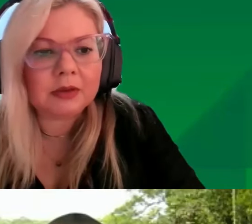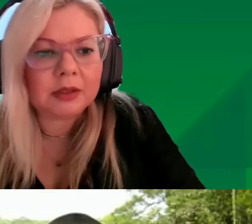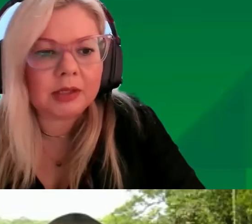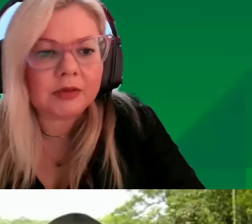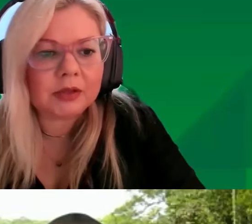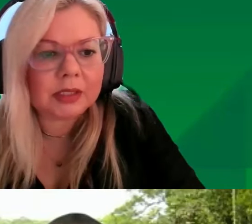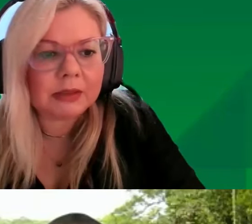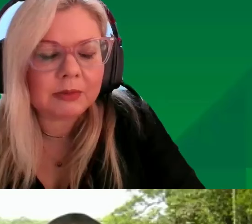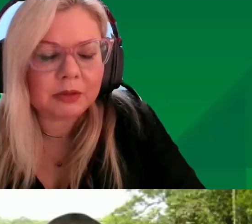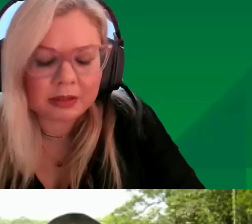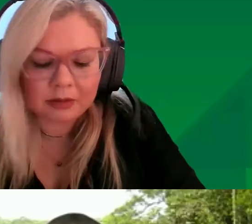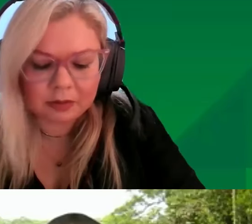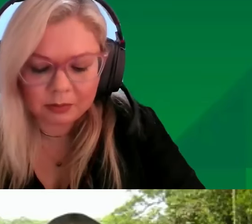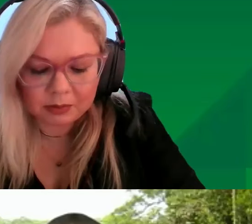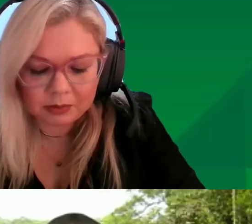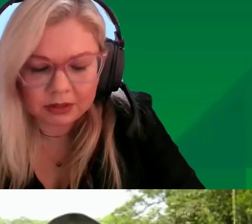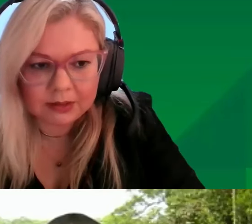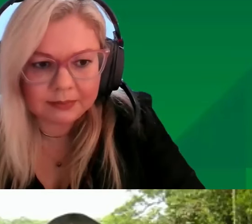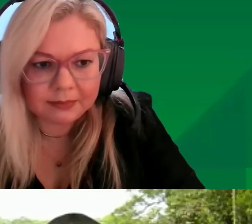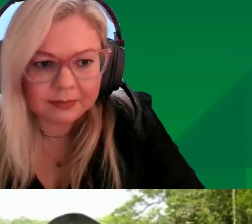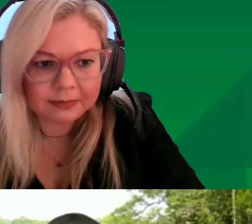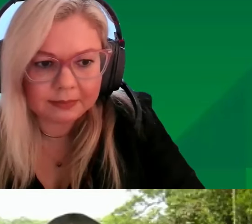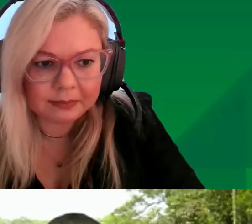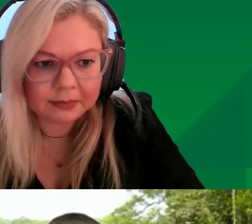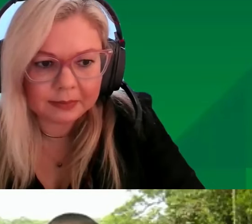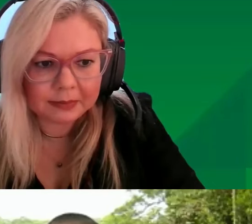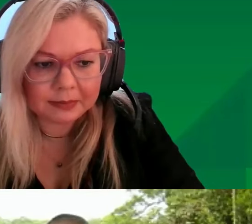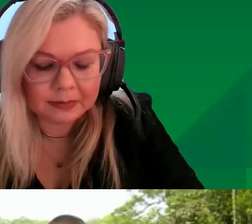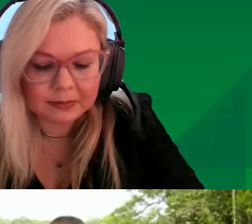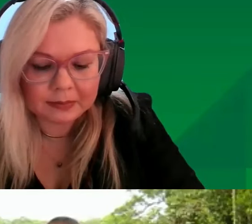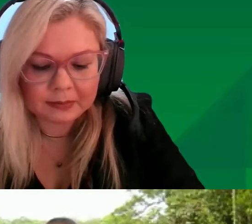pode abrir o seu áudio a sua câmera e prosseguir com a sua pergunta